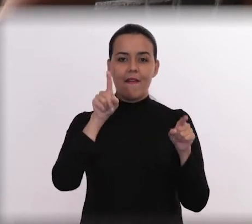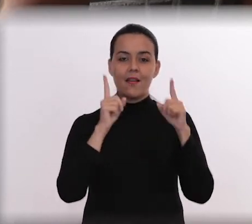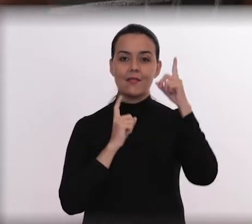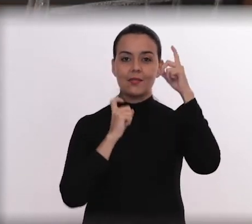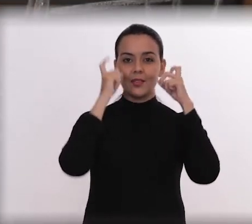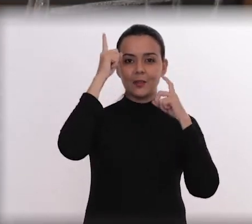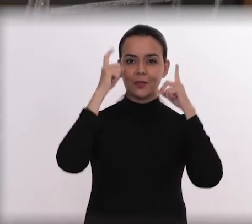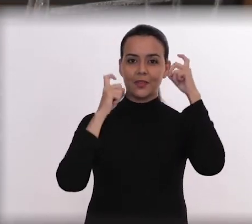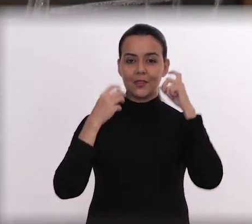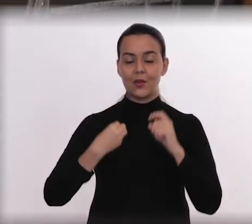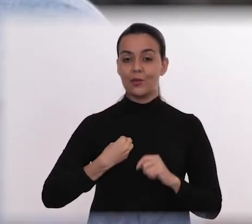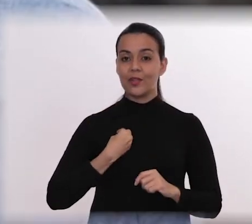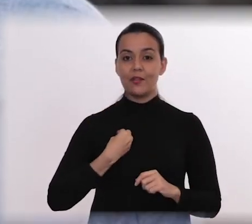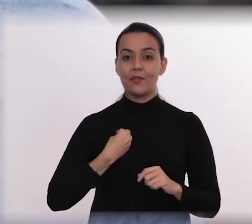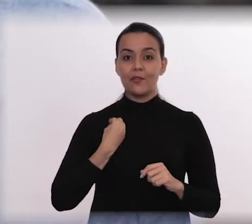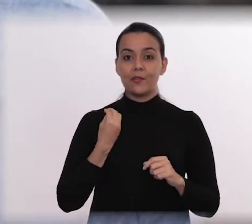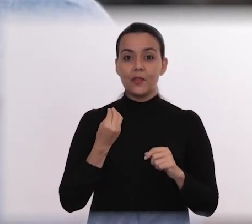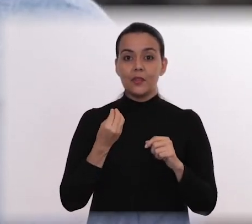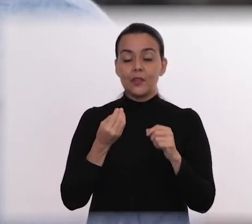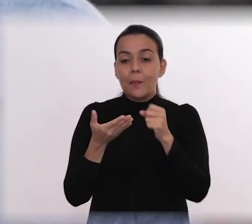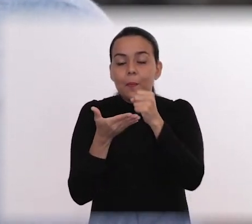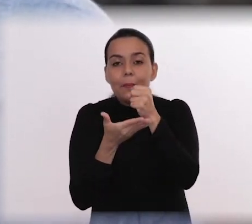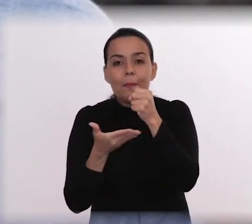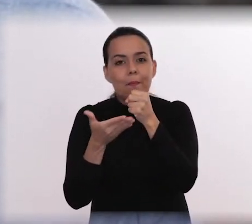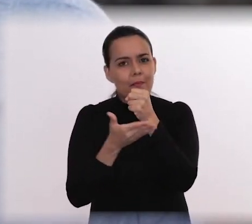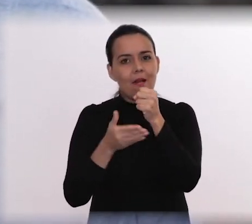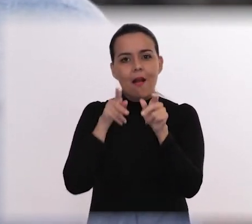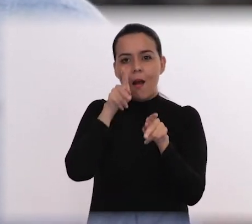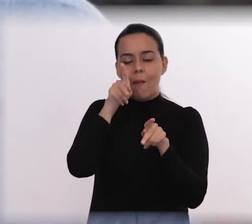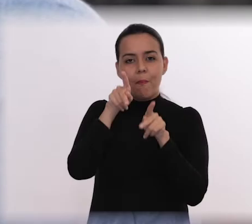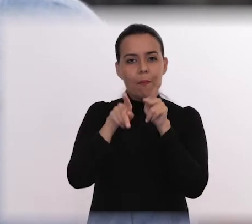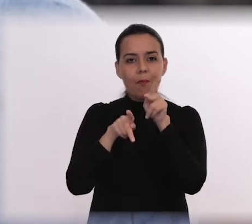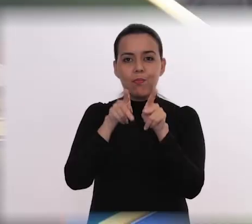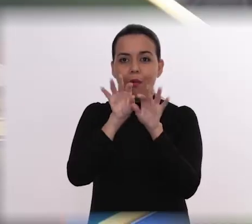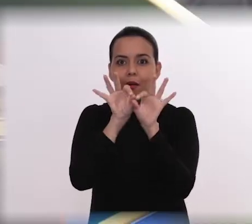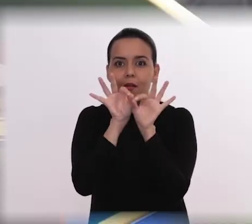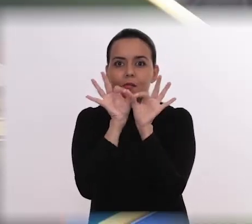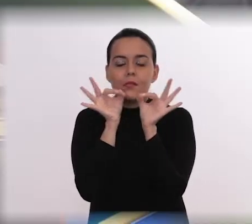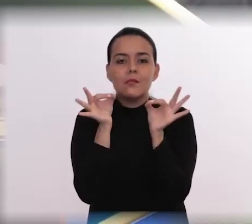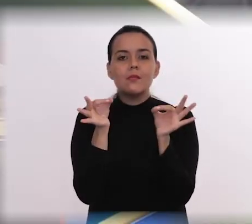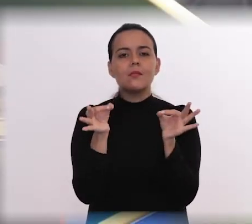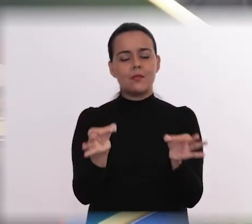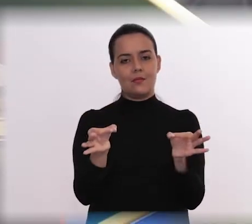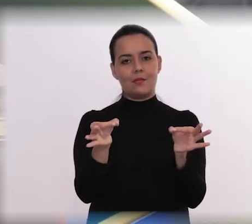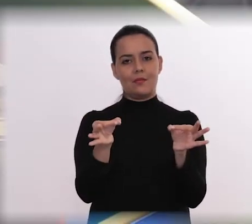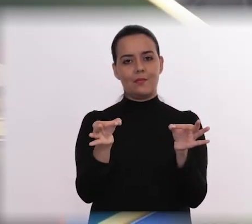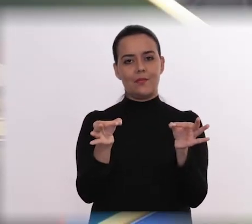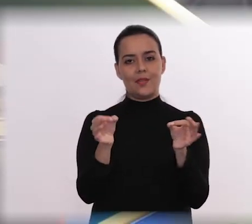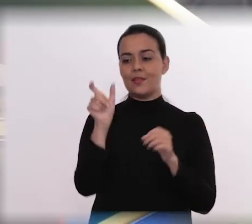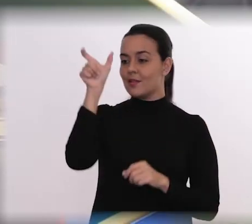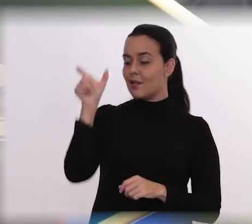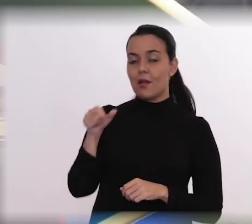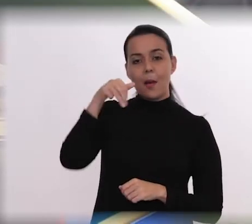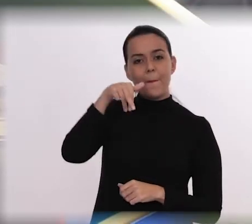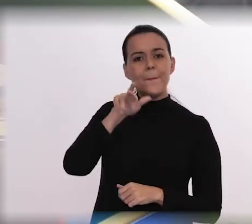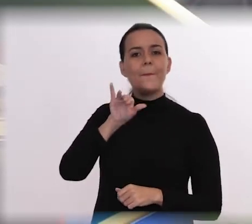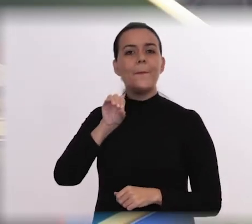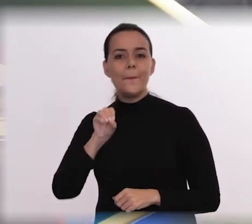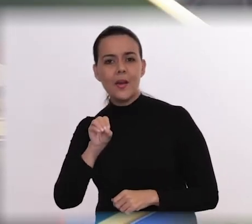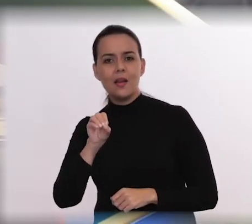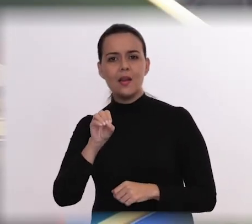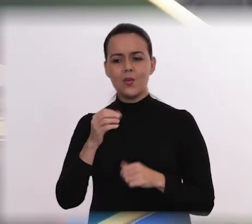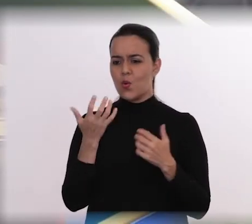da Vida Mundana. O Mário de Andrade era um espírito independente e que não queria